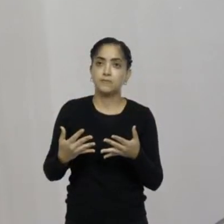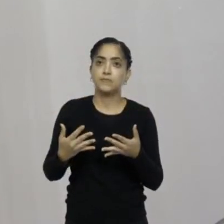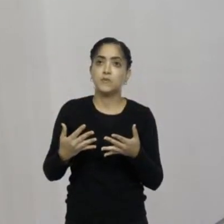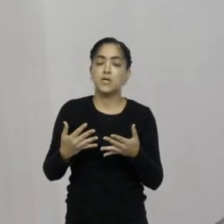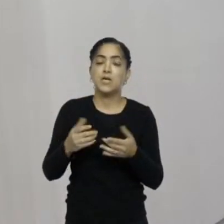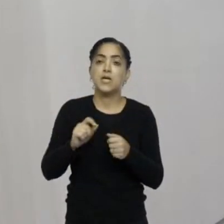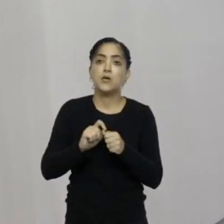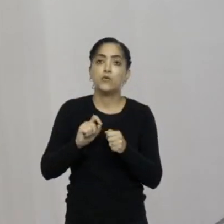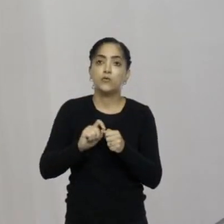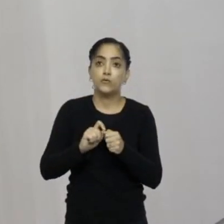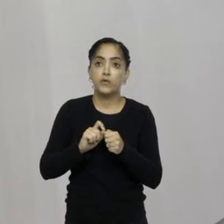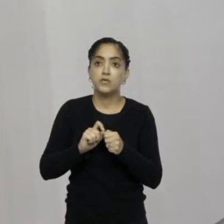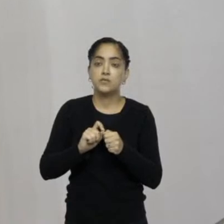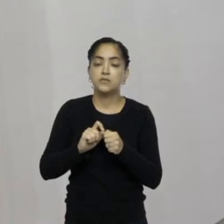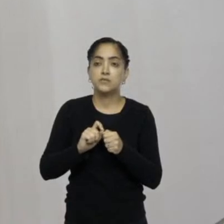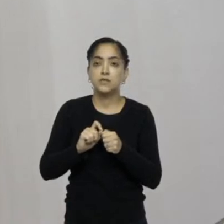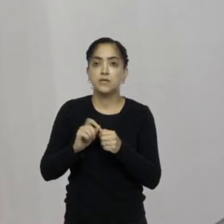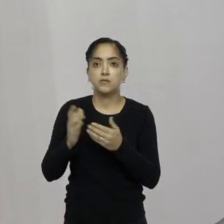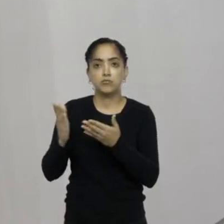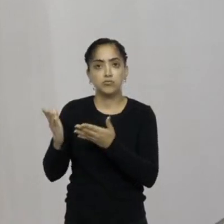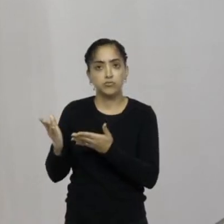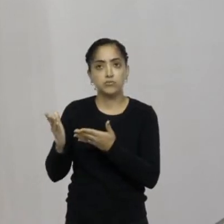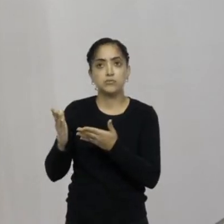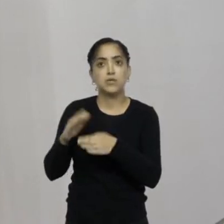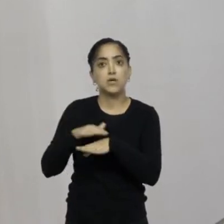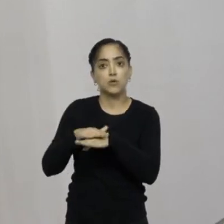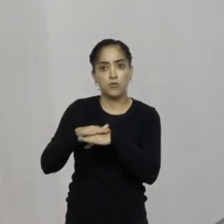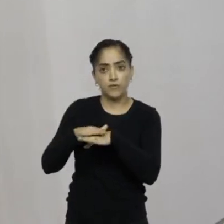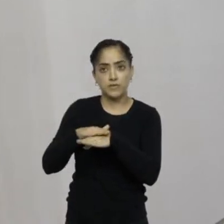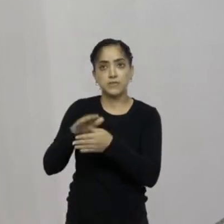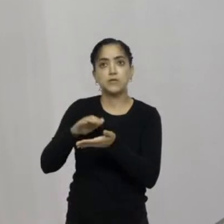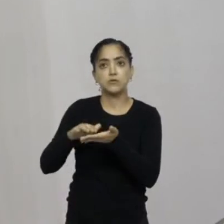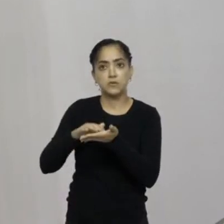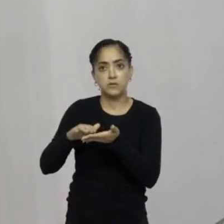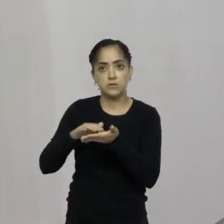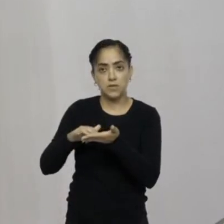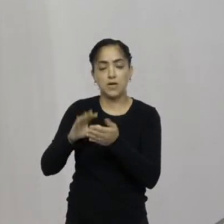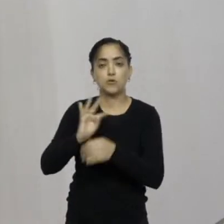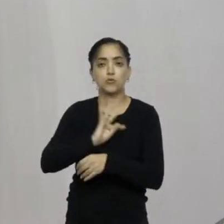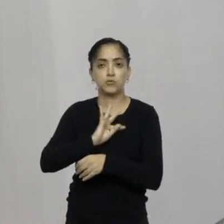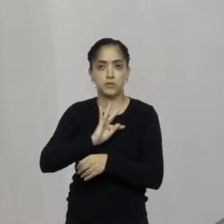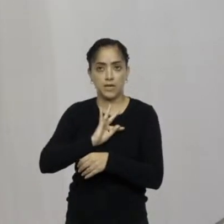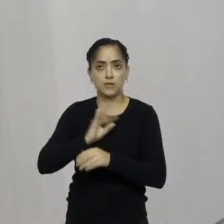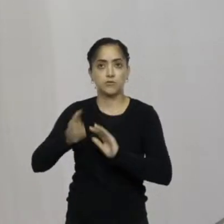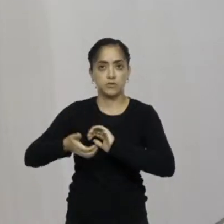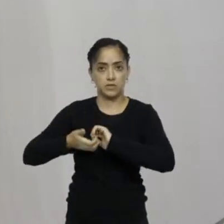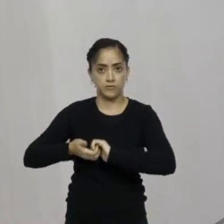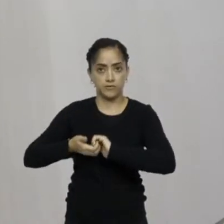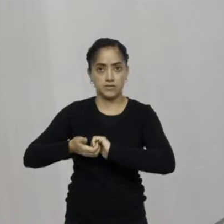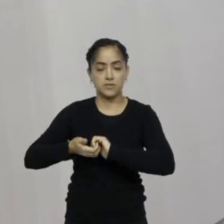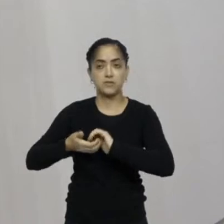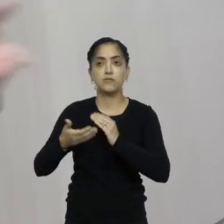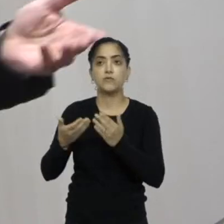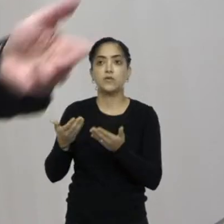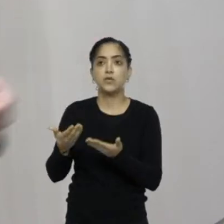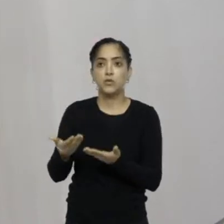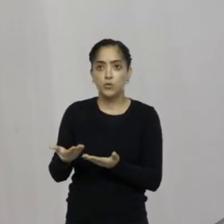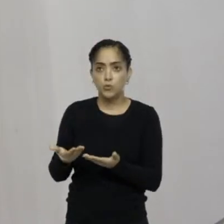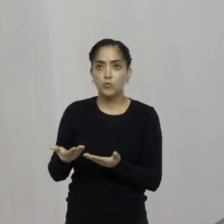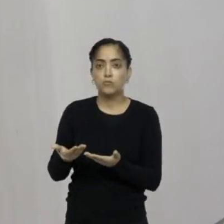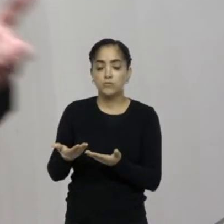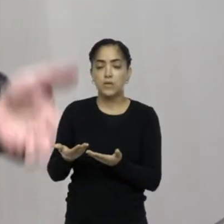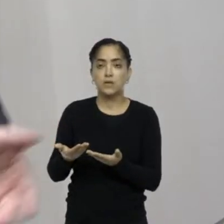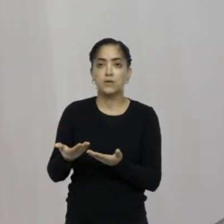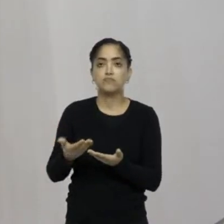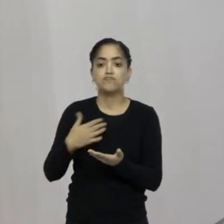Fiz a conversa com o secretário e com os técnicos da Defesa Civil, né, onde a gente se colocou à